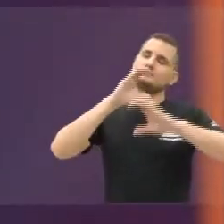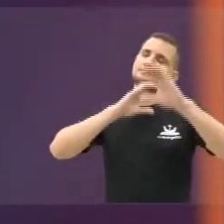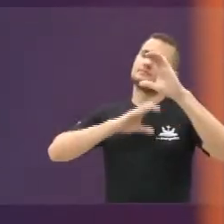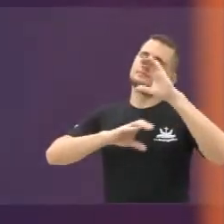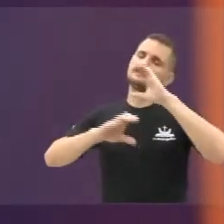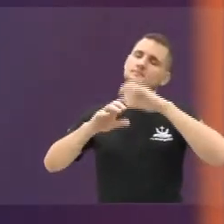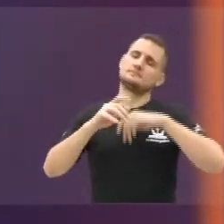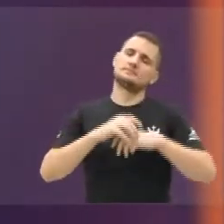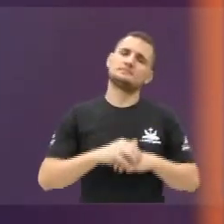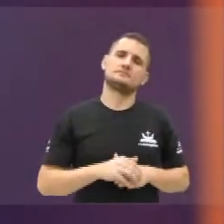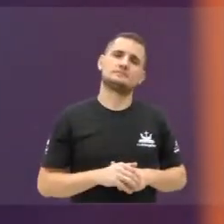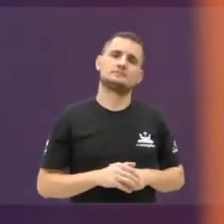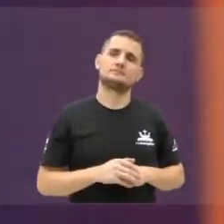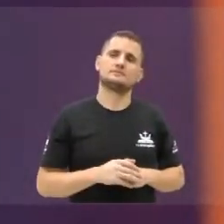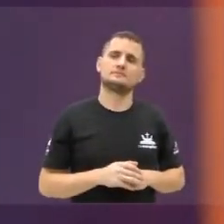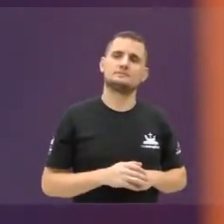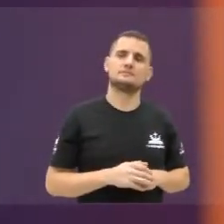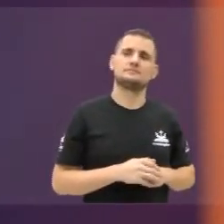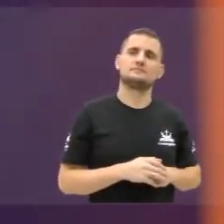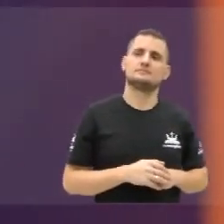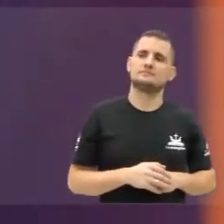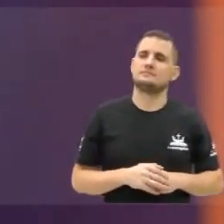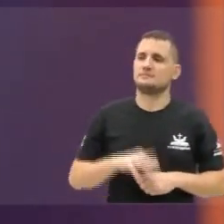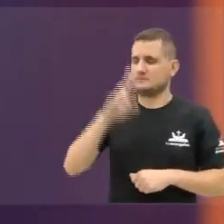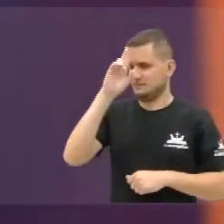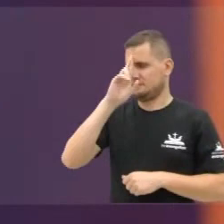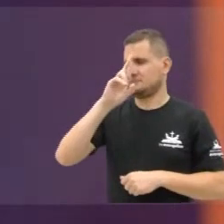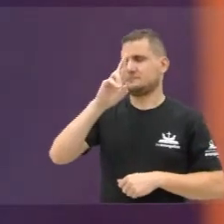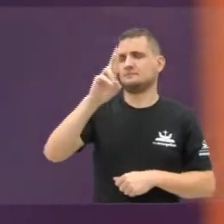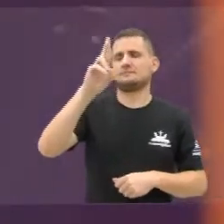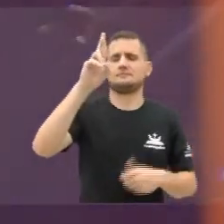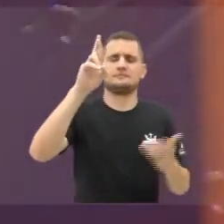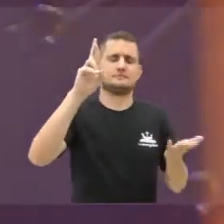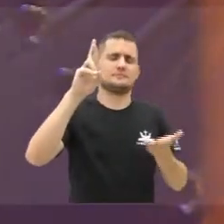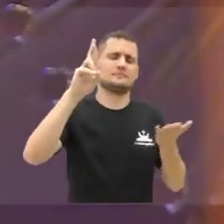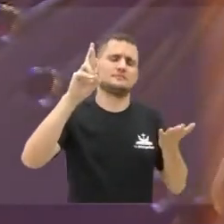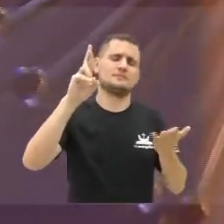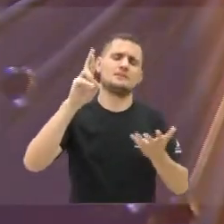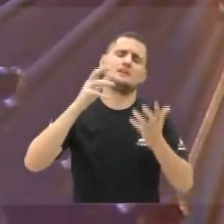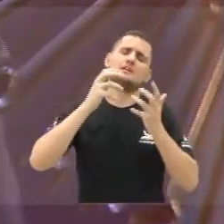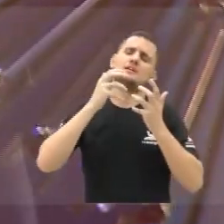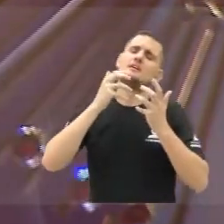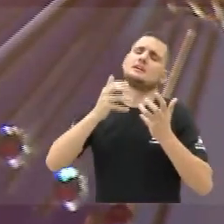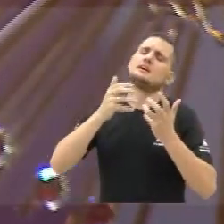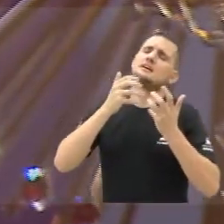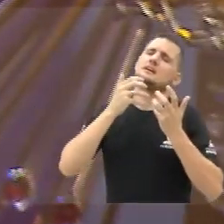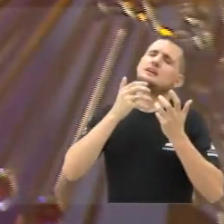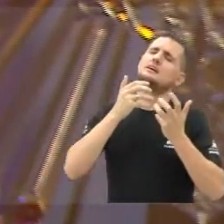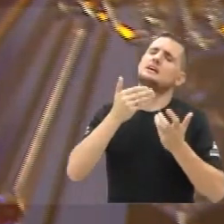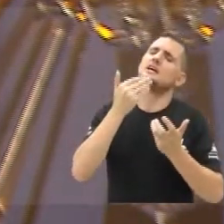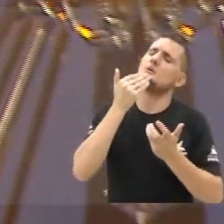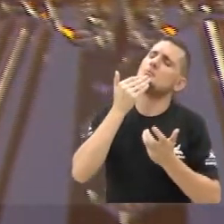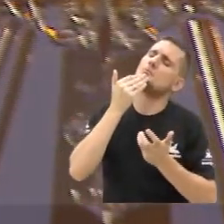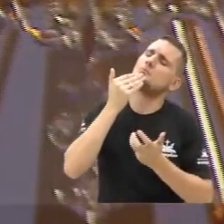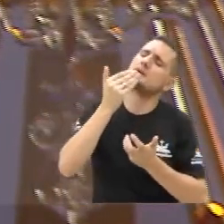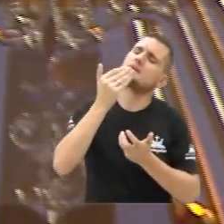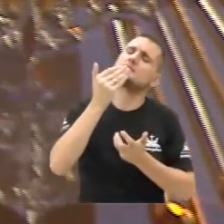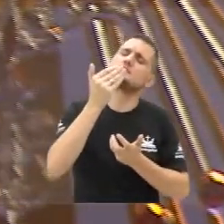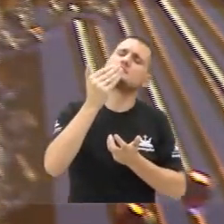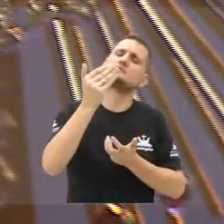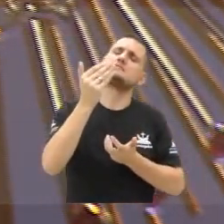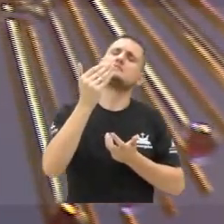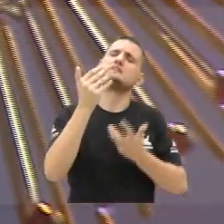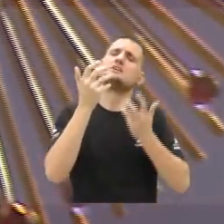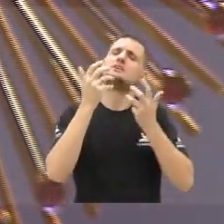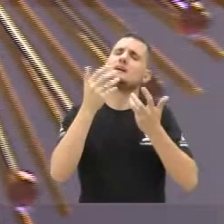Venho aqui pedir, Senhor, vem me levantar, Senhor. Me ponho em tuas